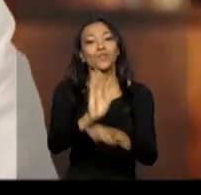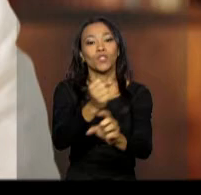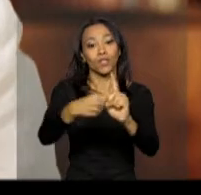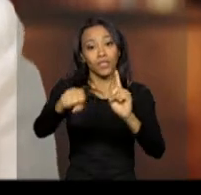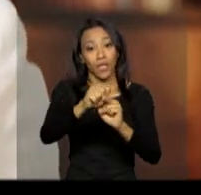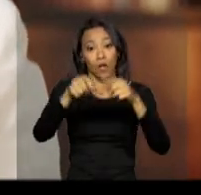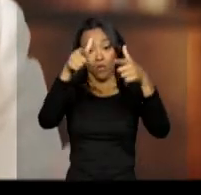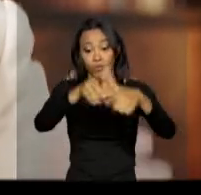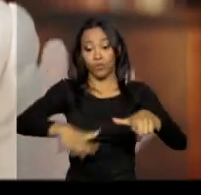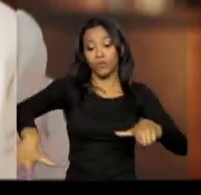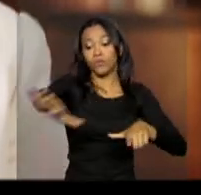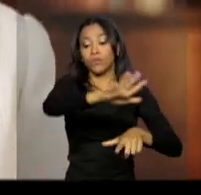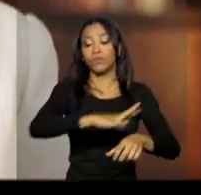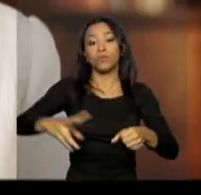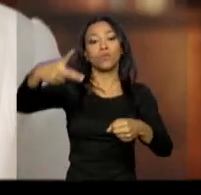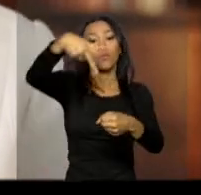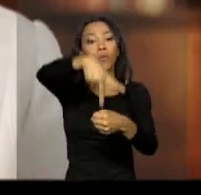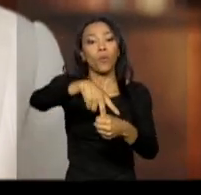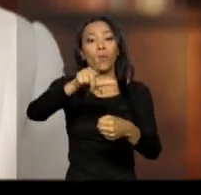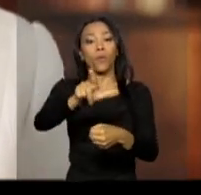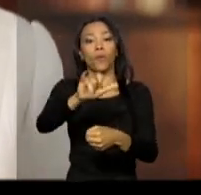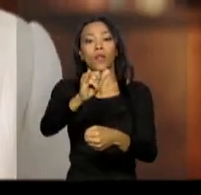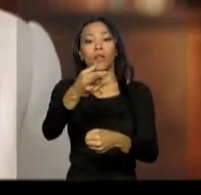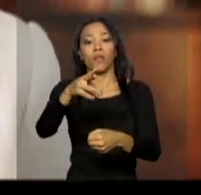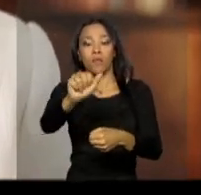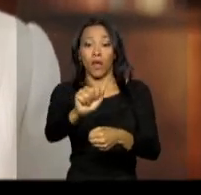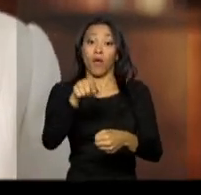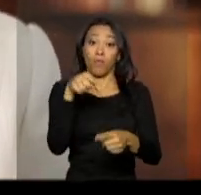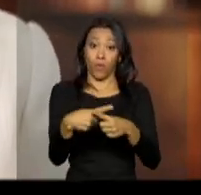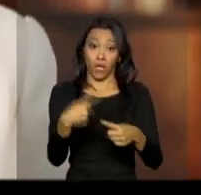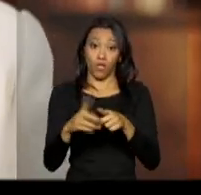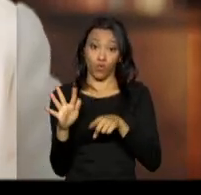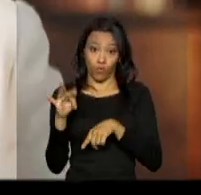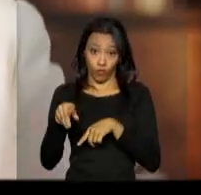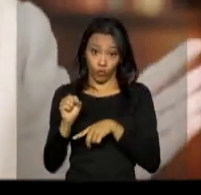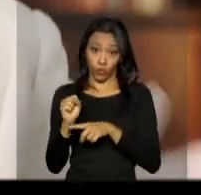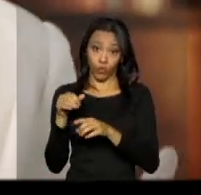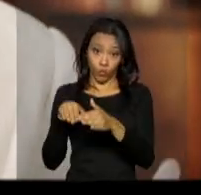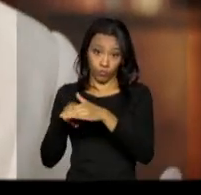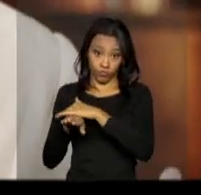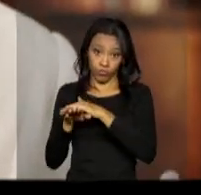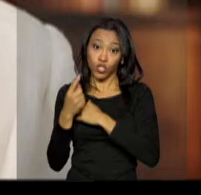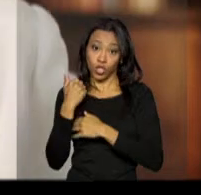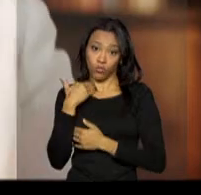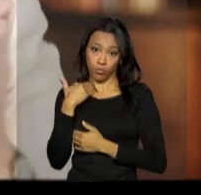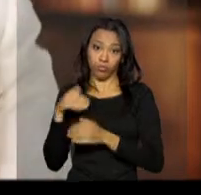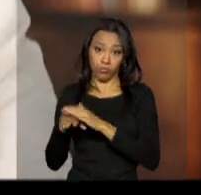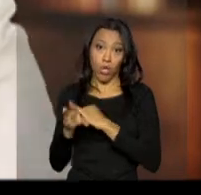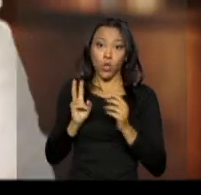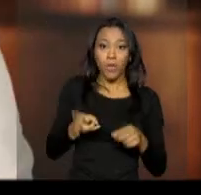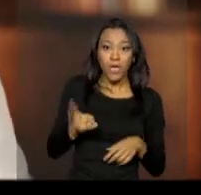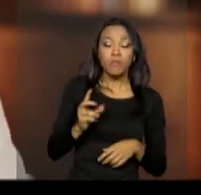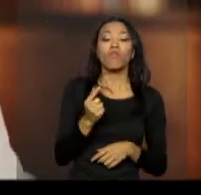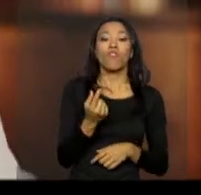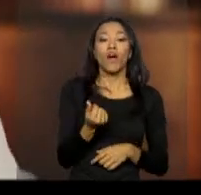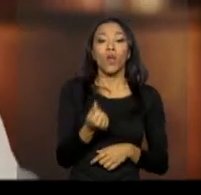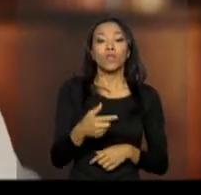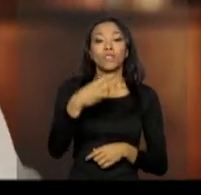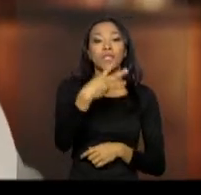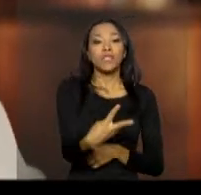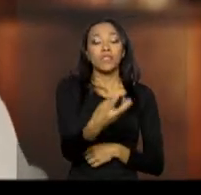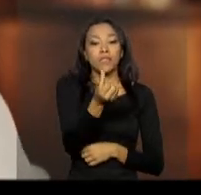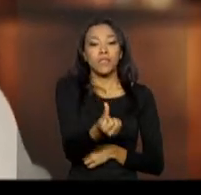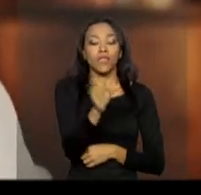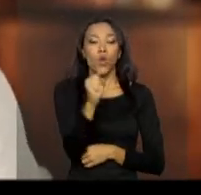Libra, porque o restante dos rendimentos do Fundo Social, no mesmo valor de